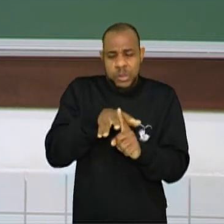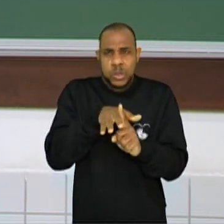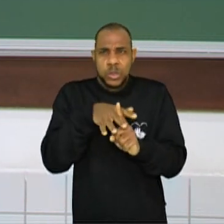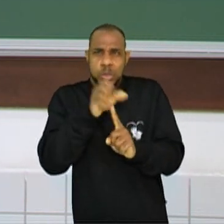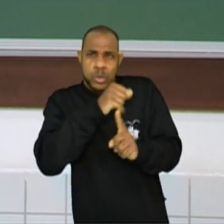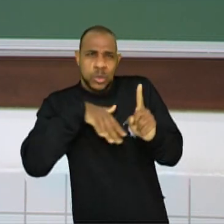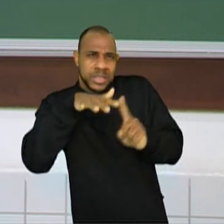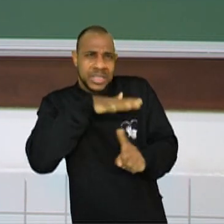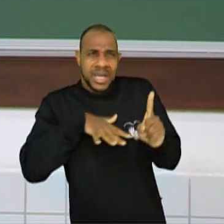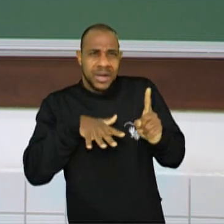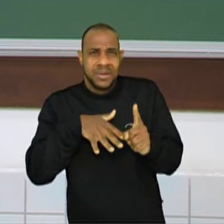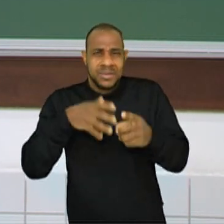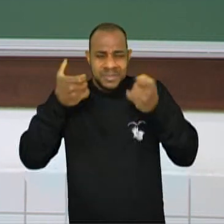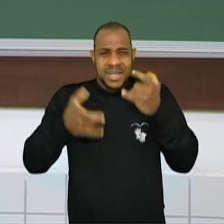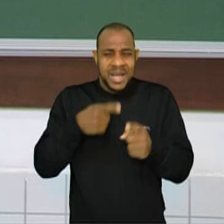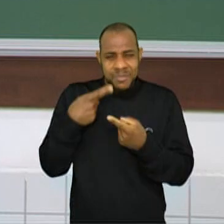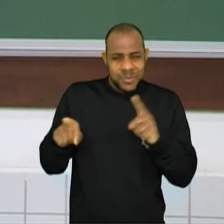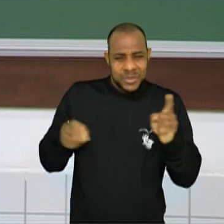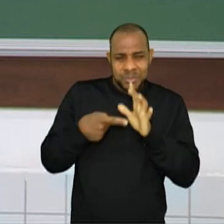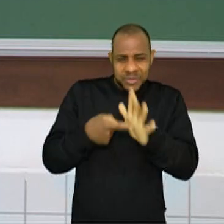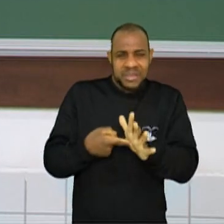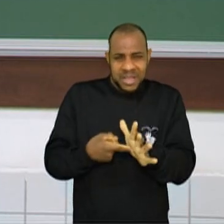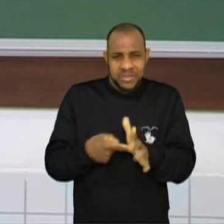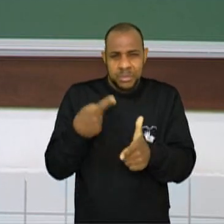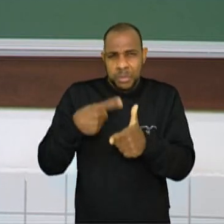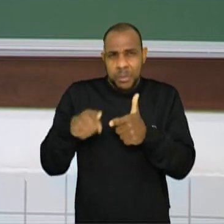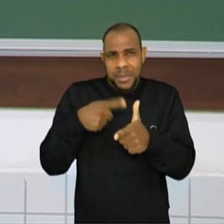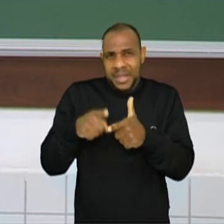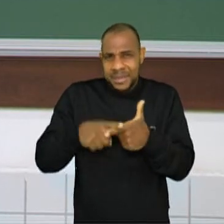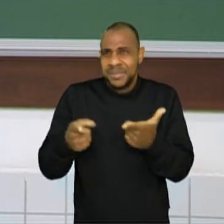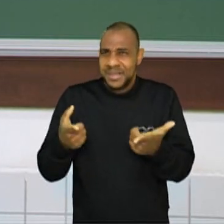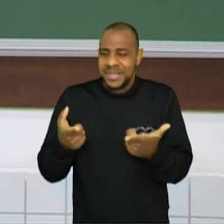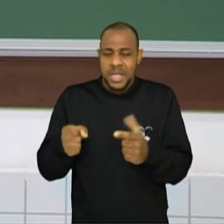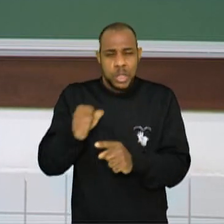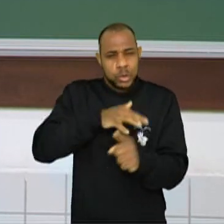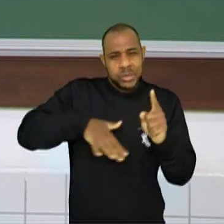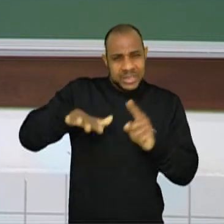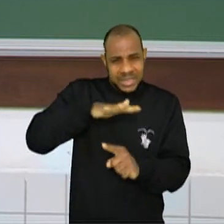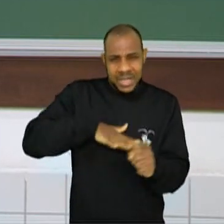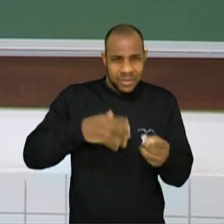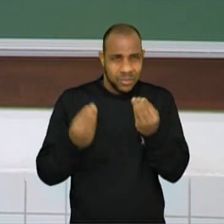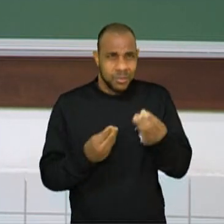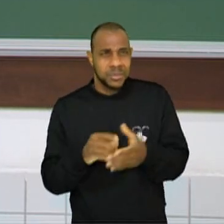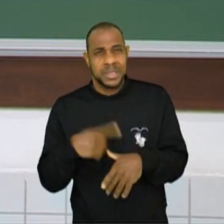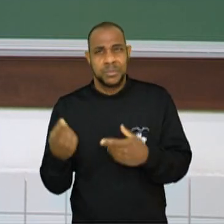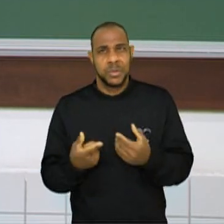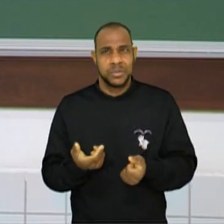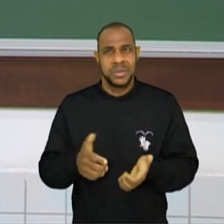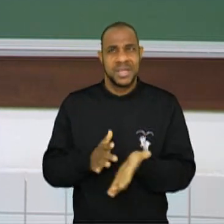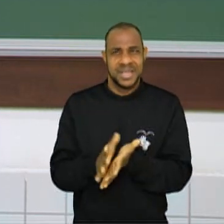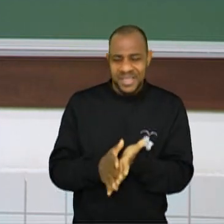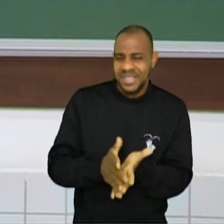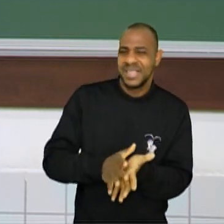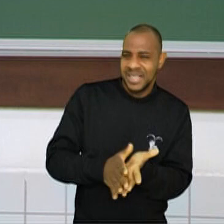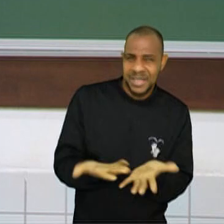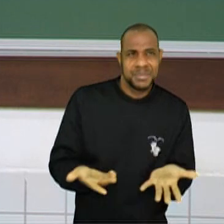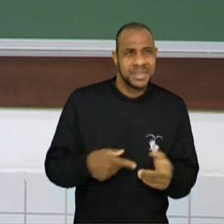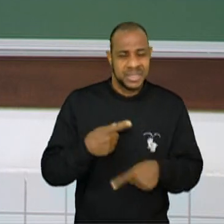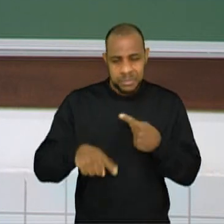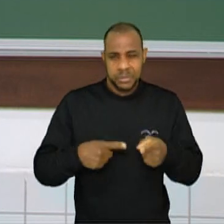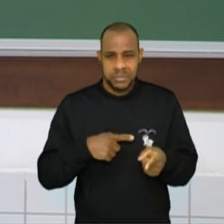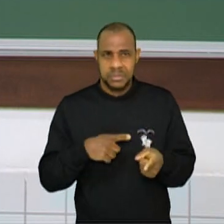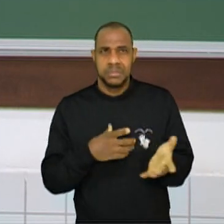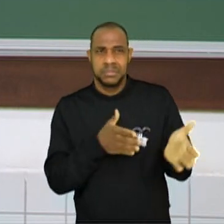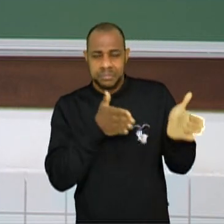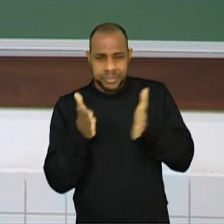nossa primeira projeção internacional. Depois do samba foi a Bossa Nova, até hoje bastante presente aí pelo mundo afora, mas por não